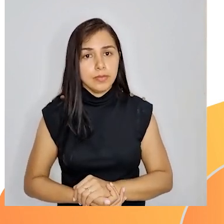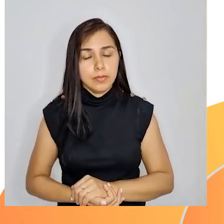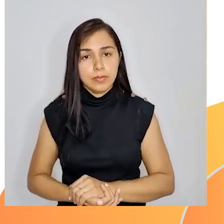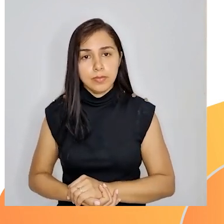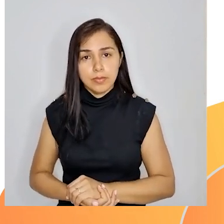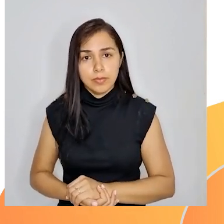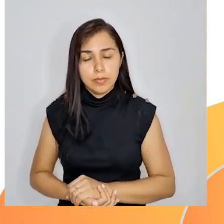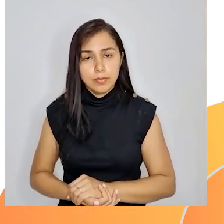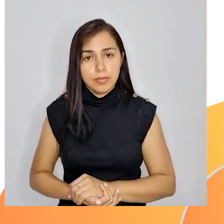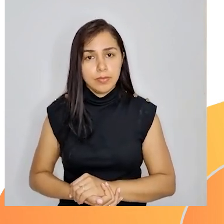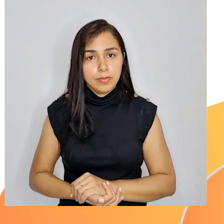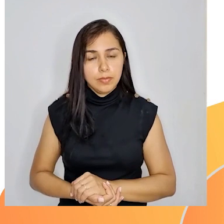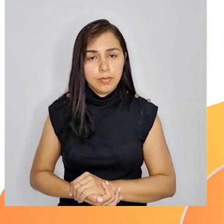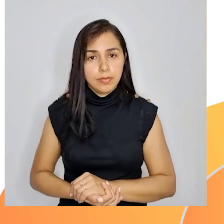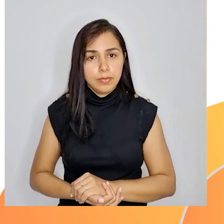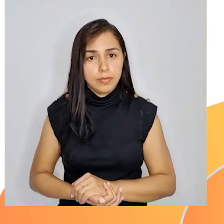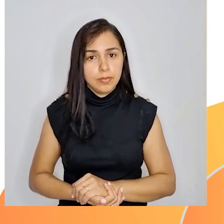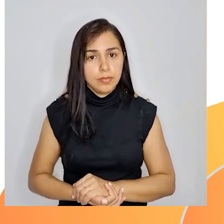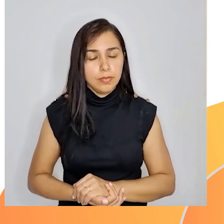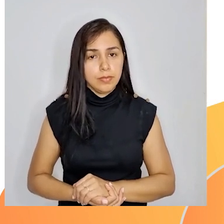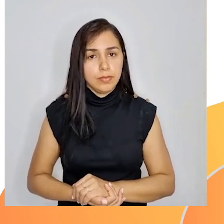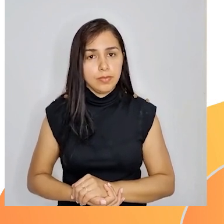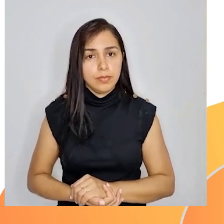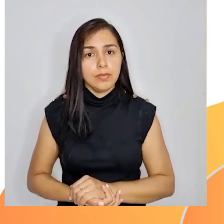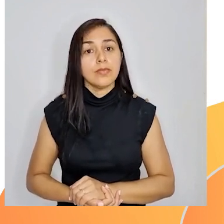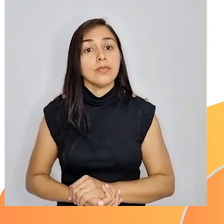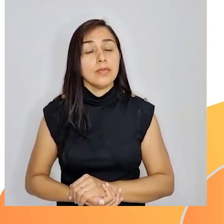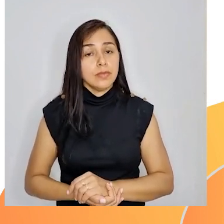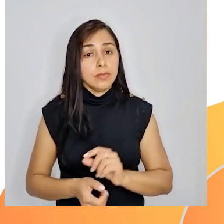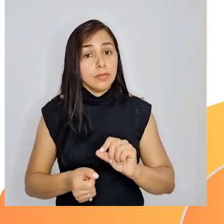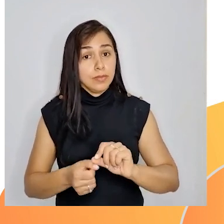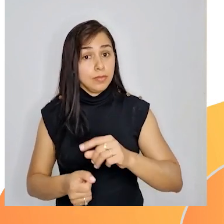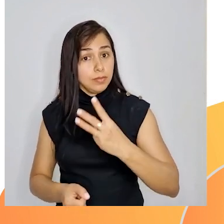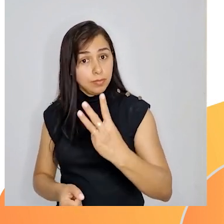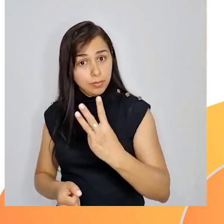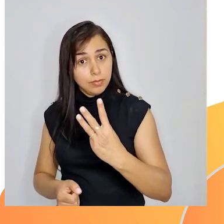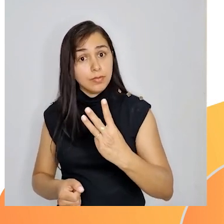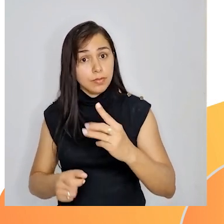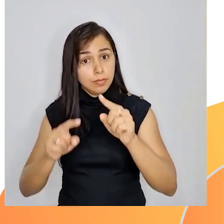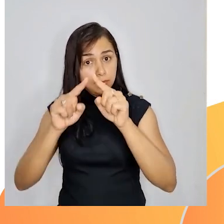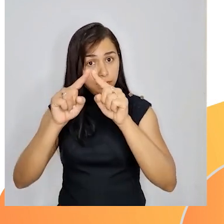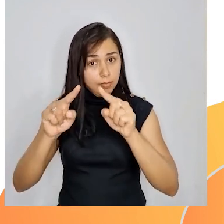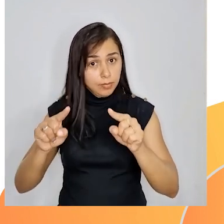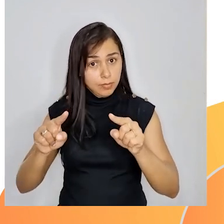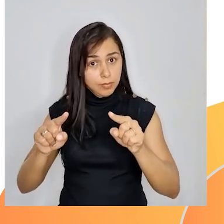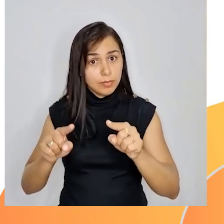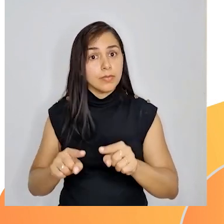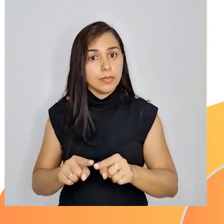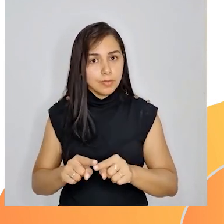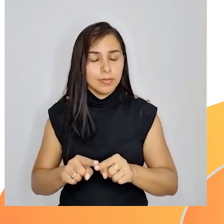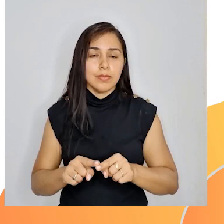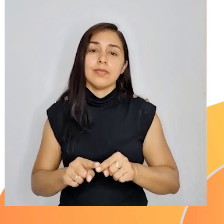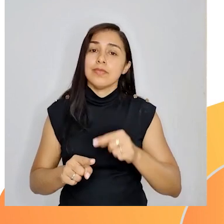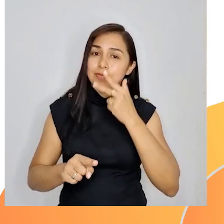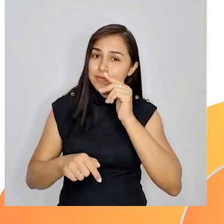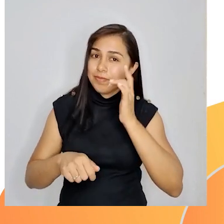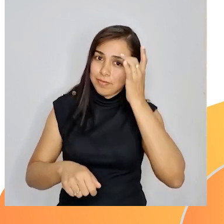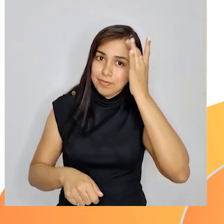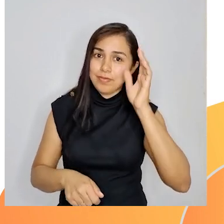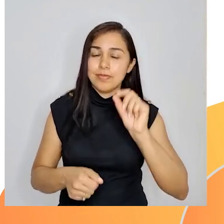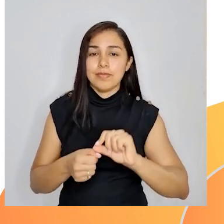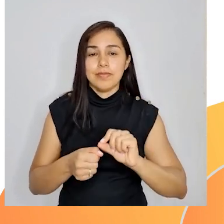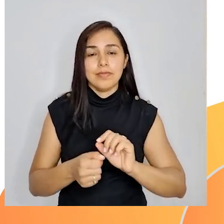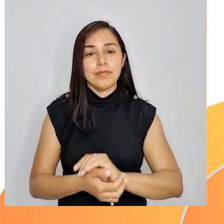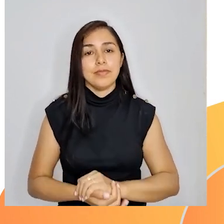3 aqui eu já consegui formar três nós vamos fazer dessa maneira Parece ser bem prático Aqui